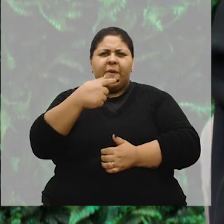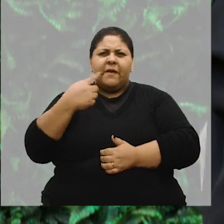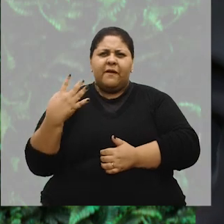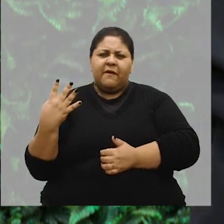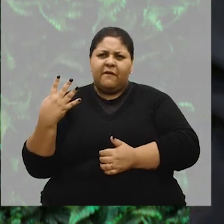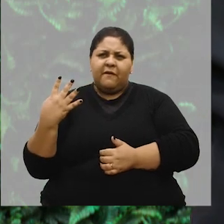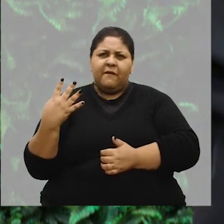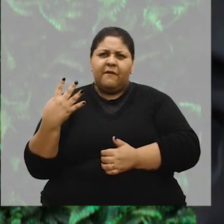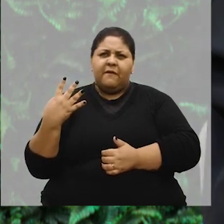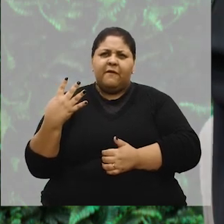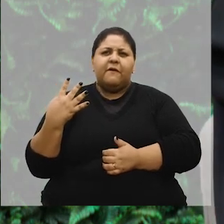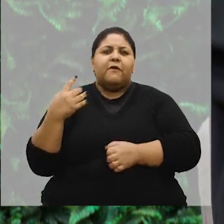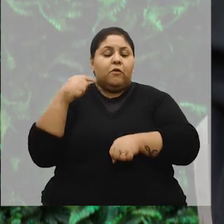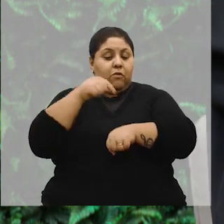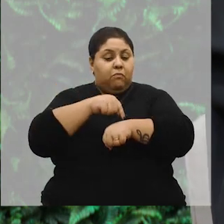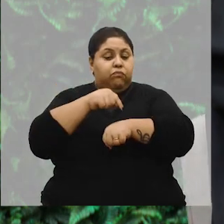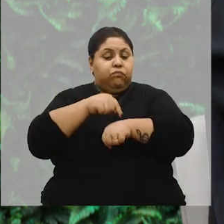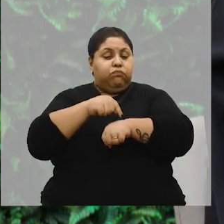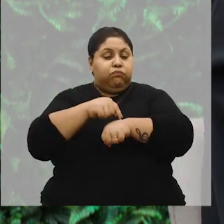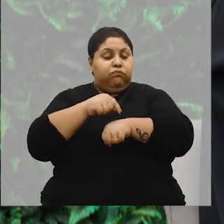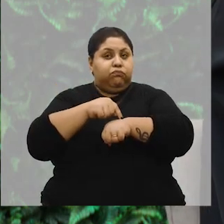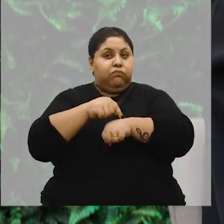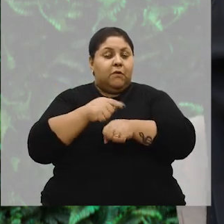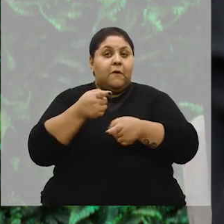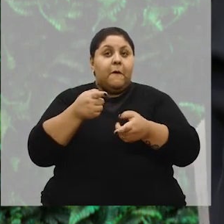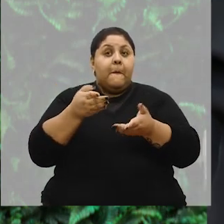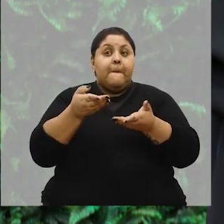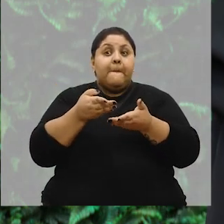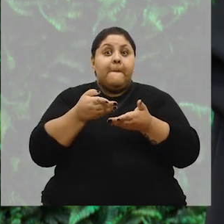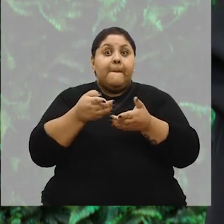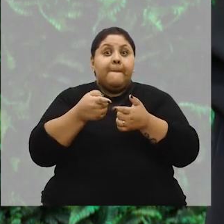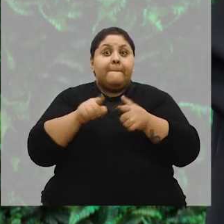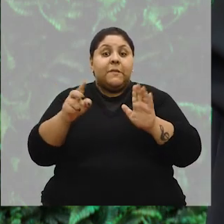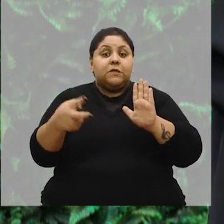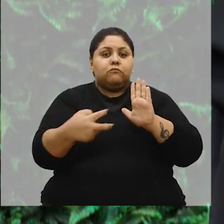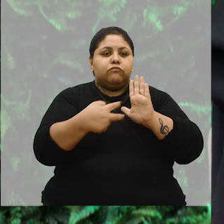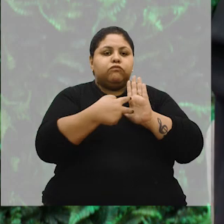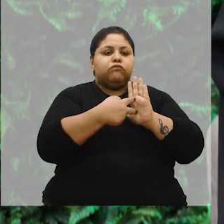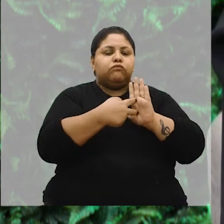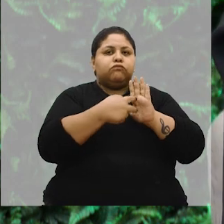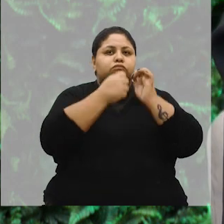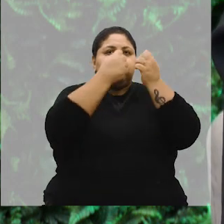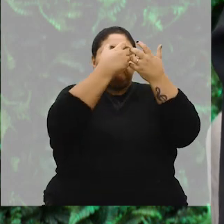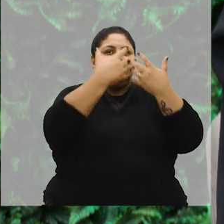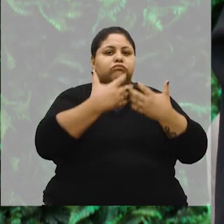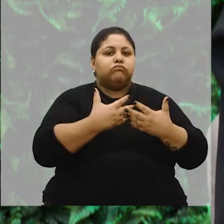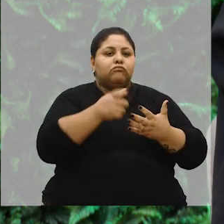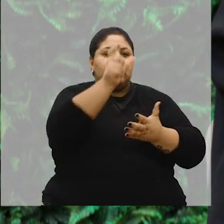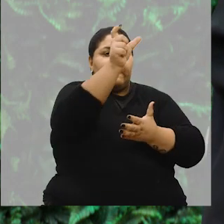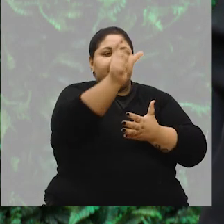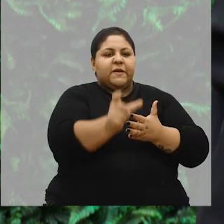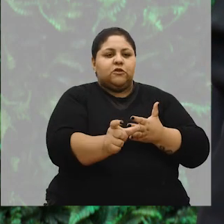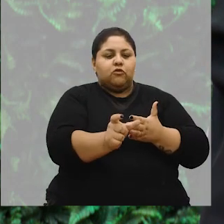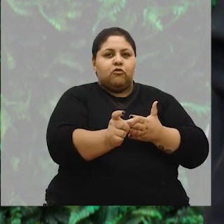1974, faz algum tempo, mas eu estava prestando atenção na desenvoltura de um eleitor